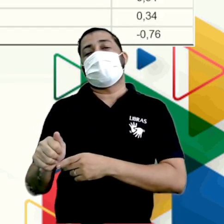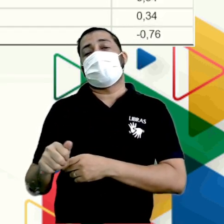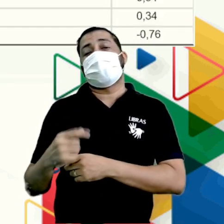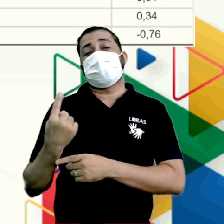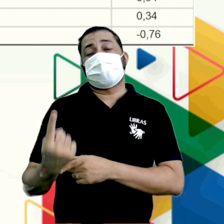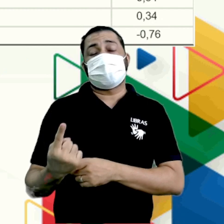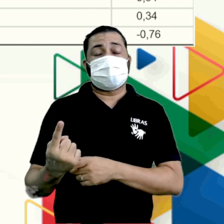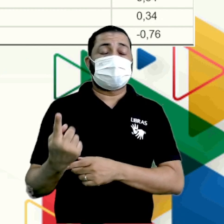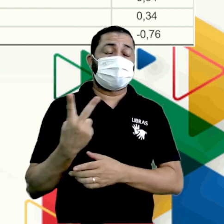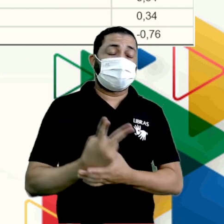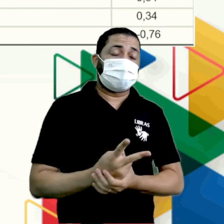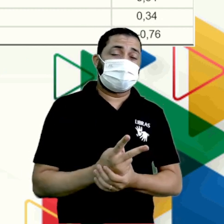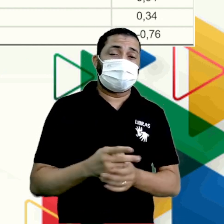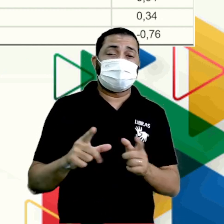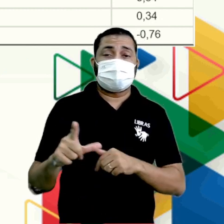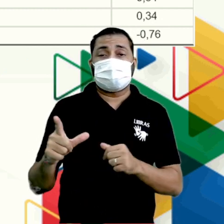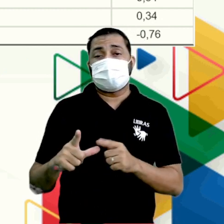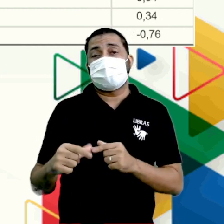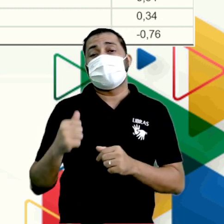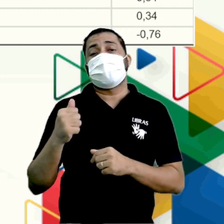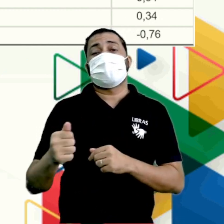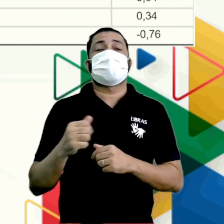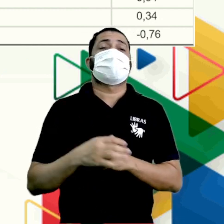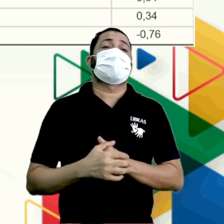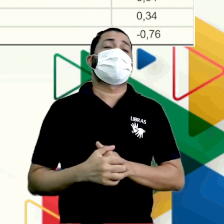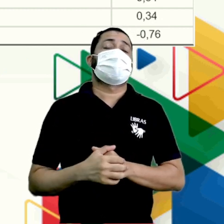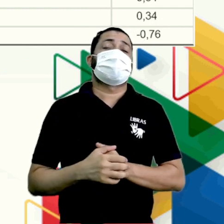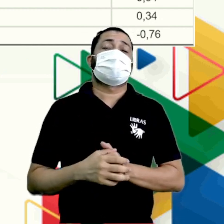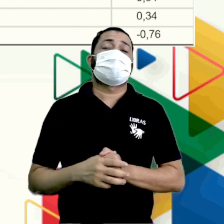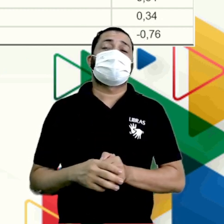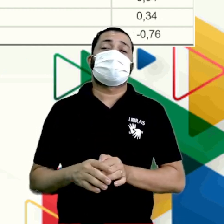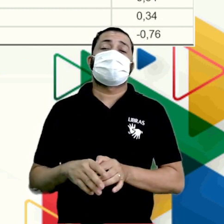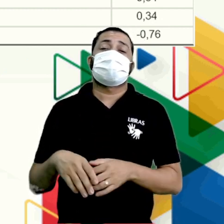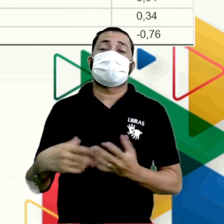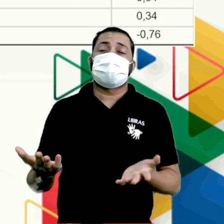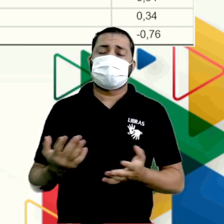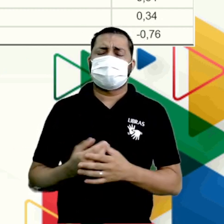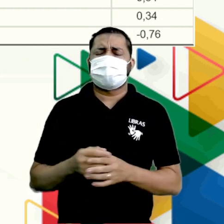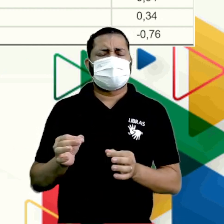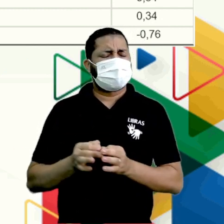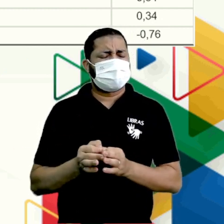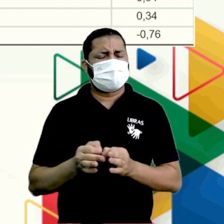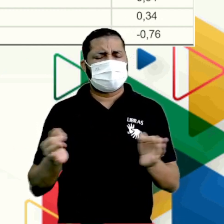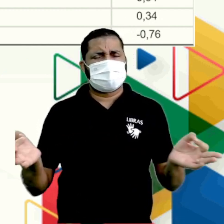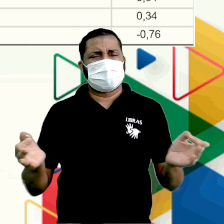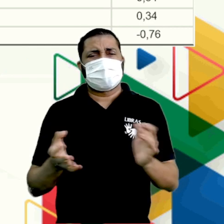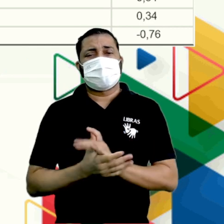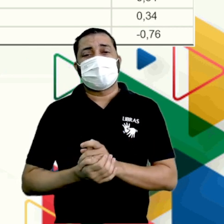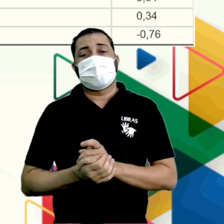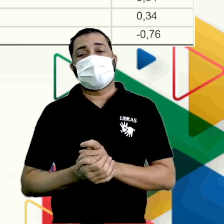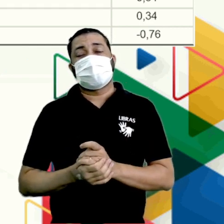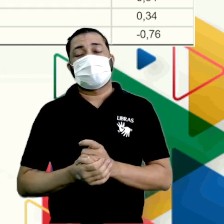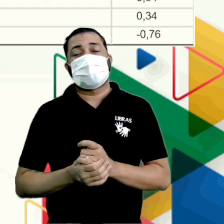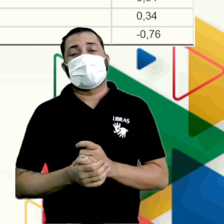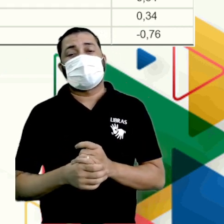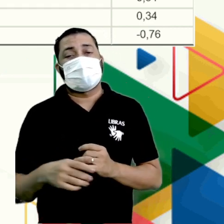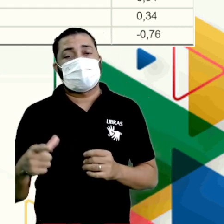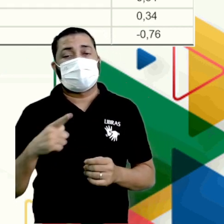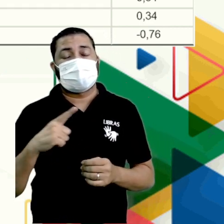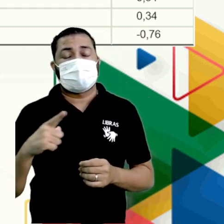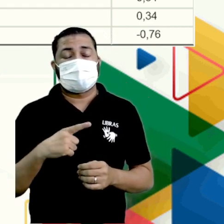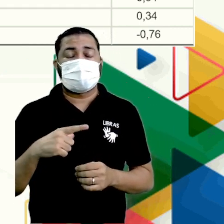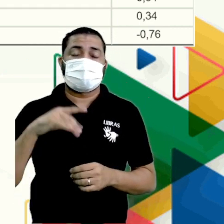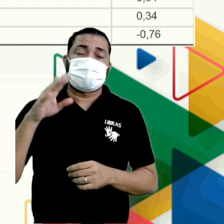que é a nossa letra A, a nossa alternativa A. Beleza? Então, tão simples quanto isso. Deu uma tabela com